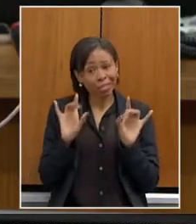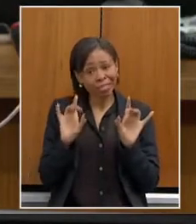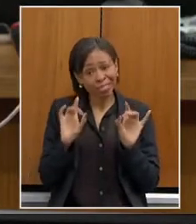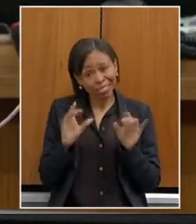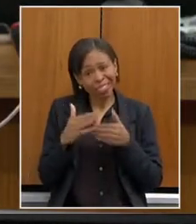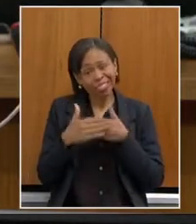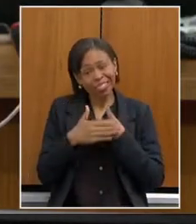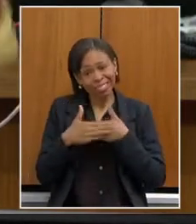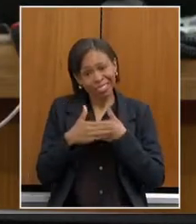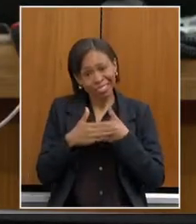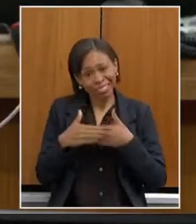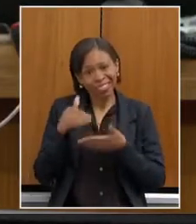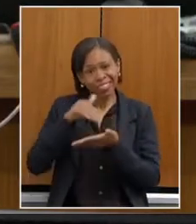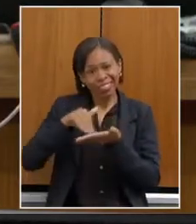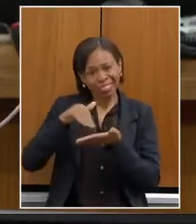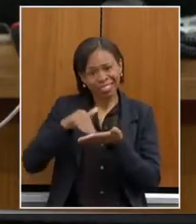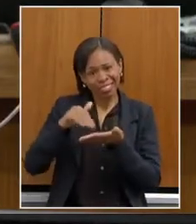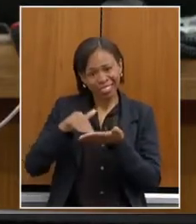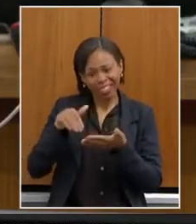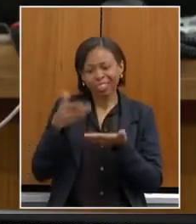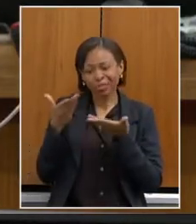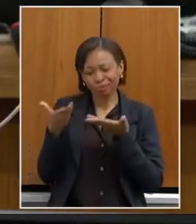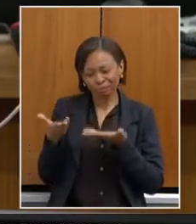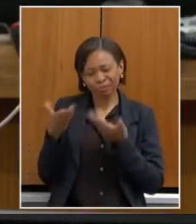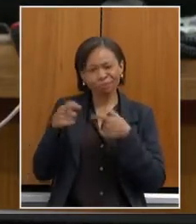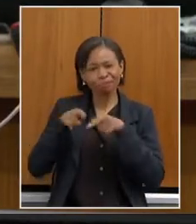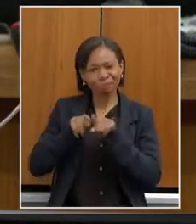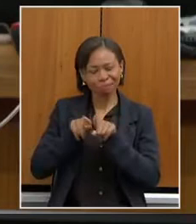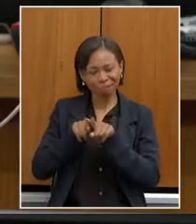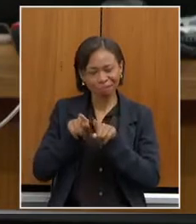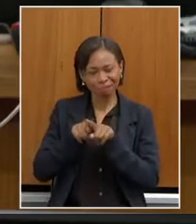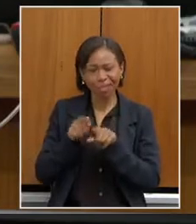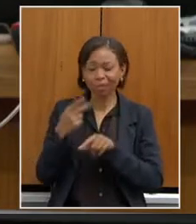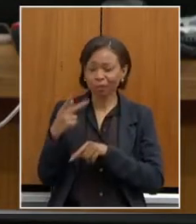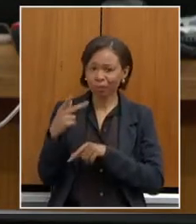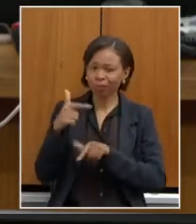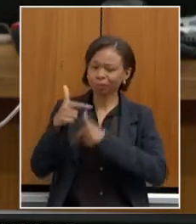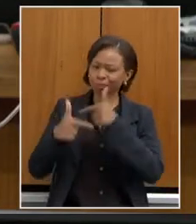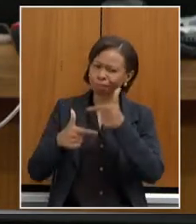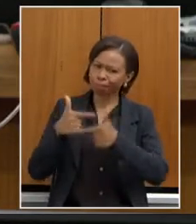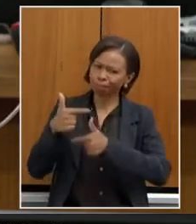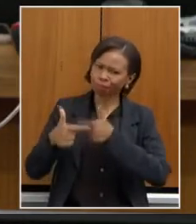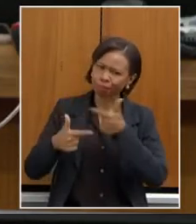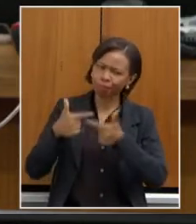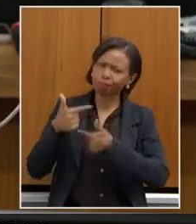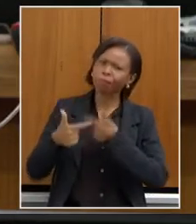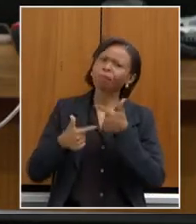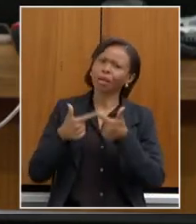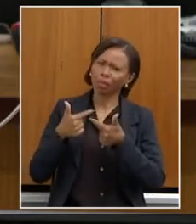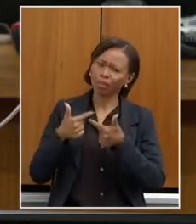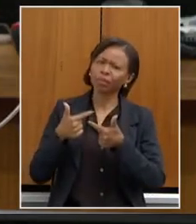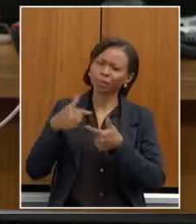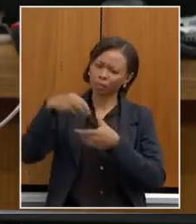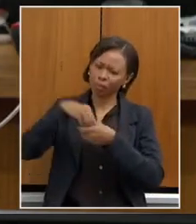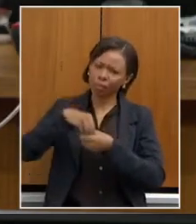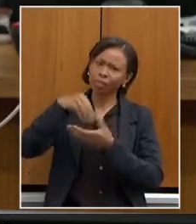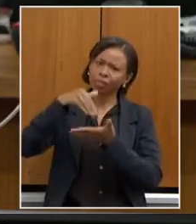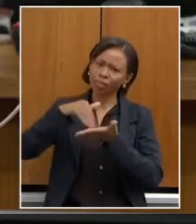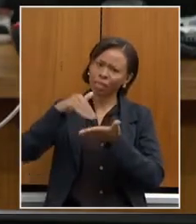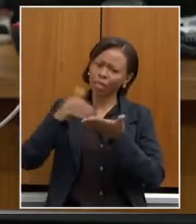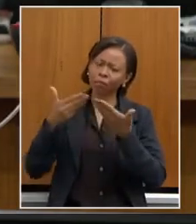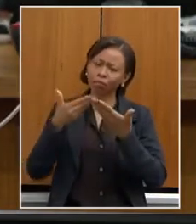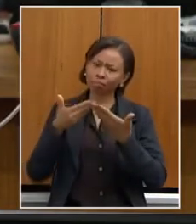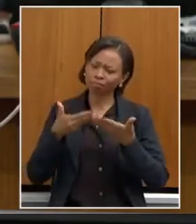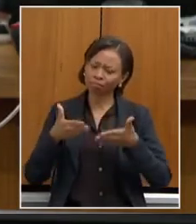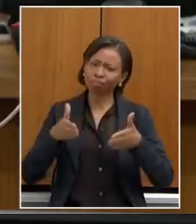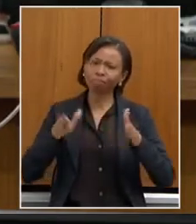carinhosa viu secretário te cumprimentar te cumprimentar pelo trabalho que vem fazendo pela forma como a secretaria está aberta pra